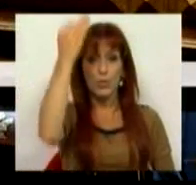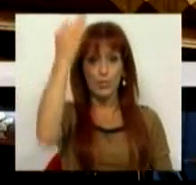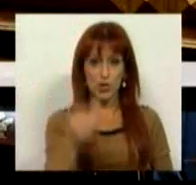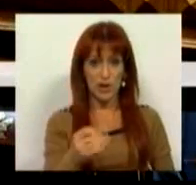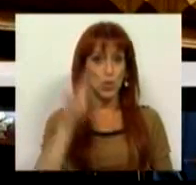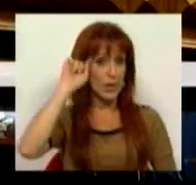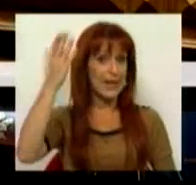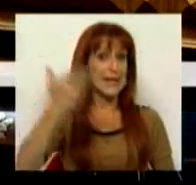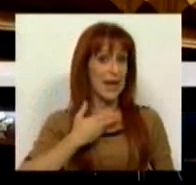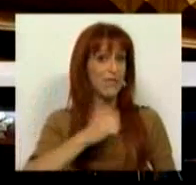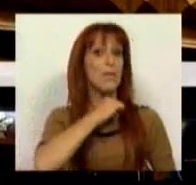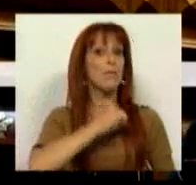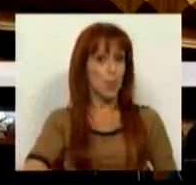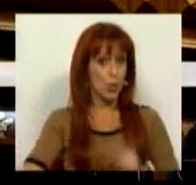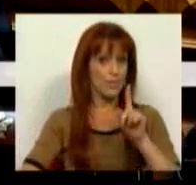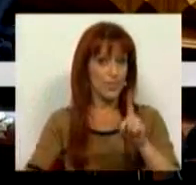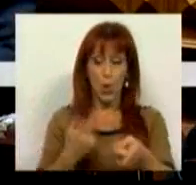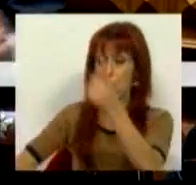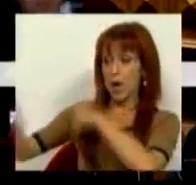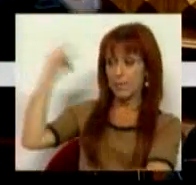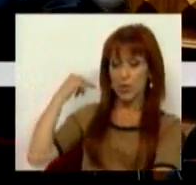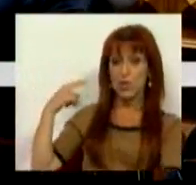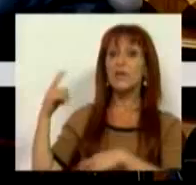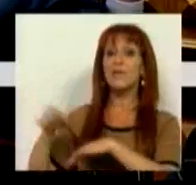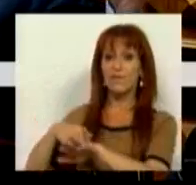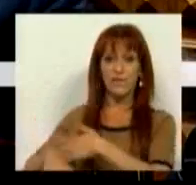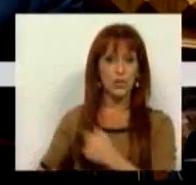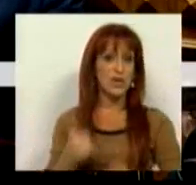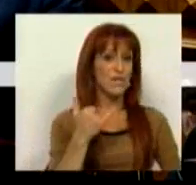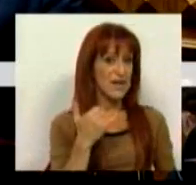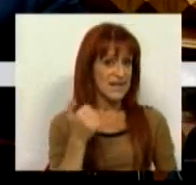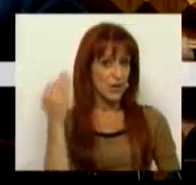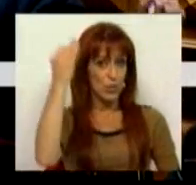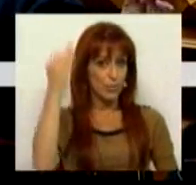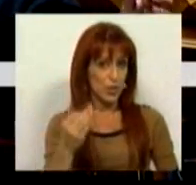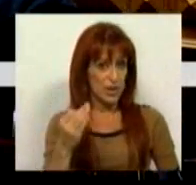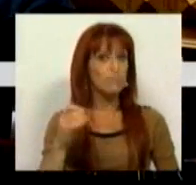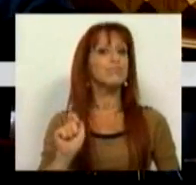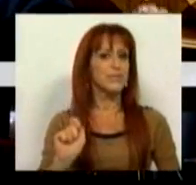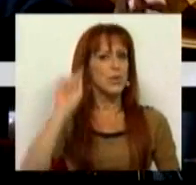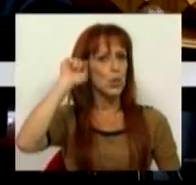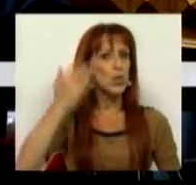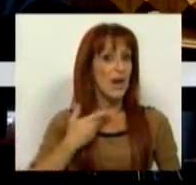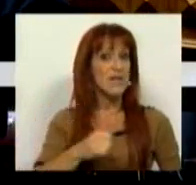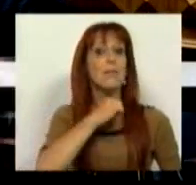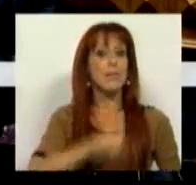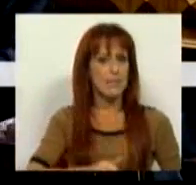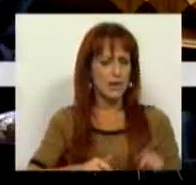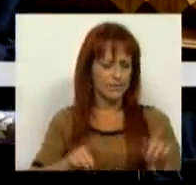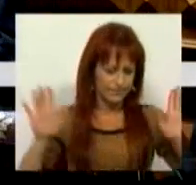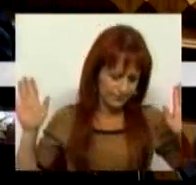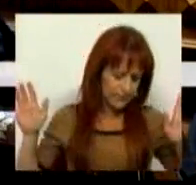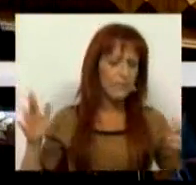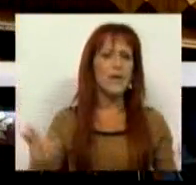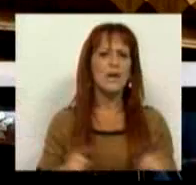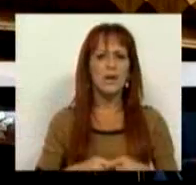75% do déficit permitido. O ano passado tinha feito 25% do déficit permitido. Ou